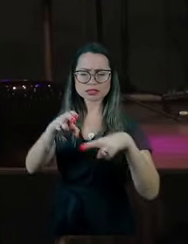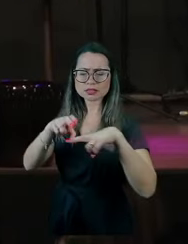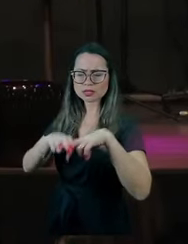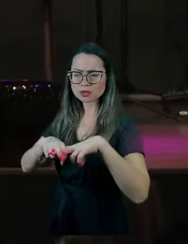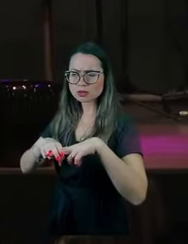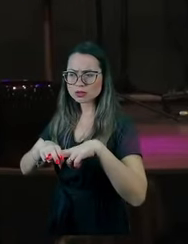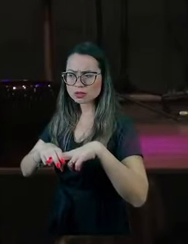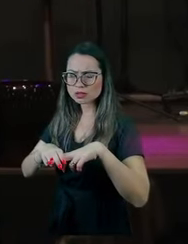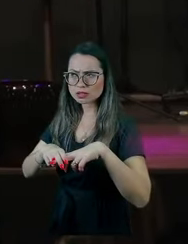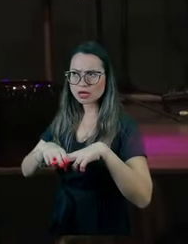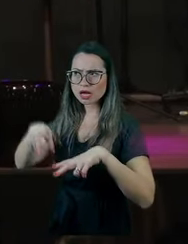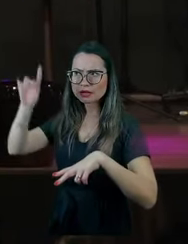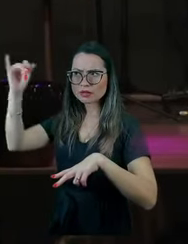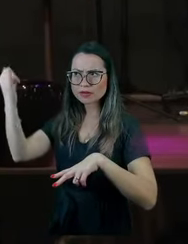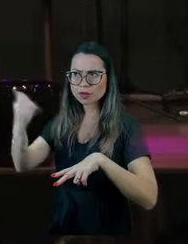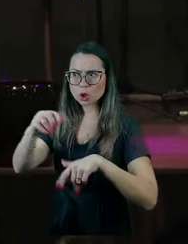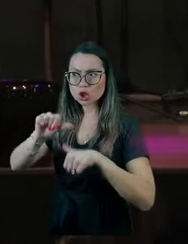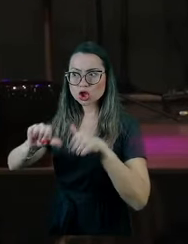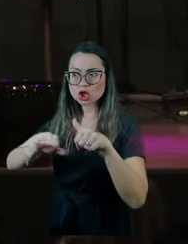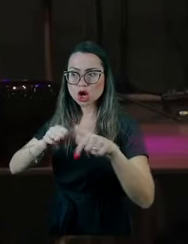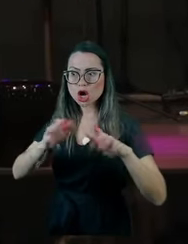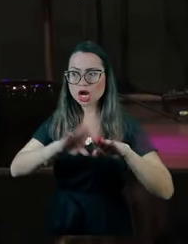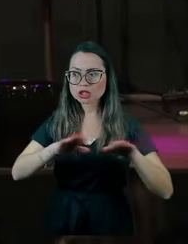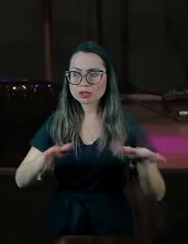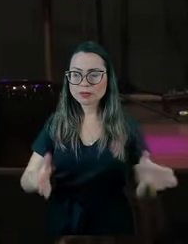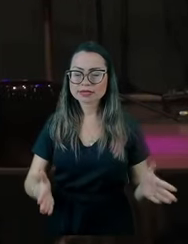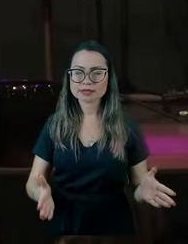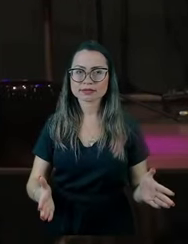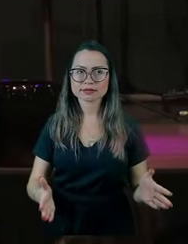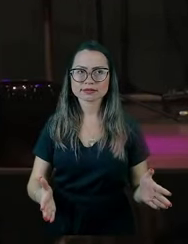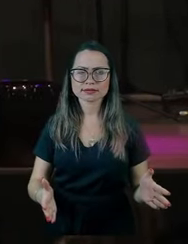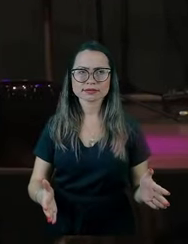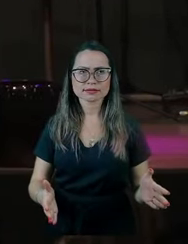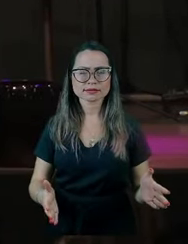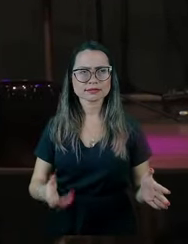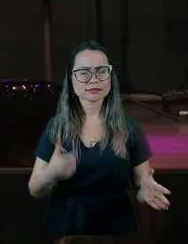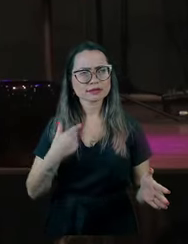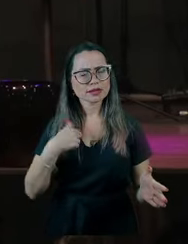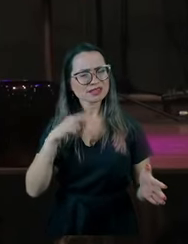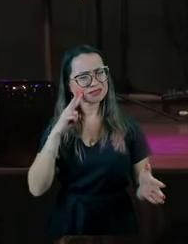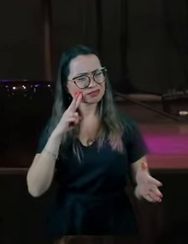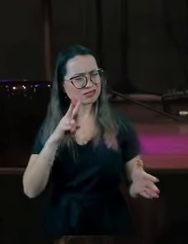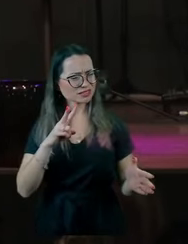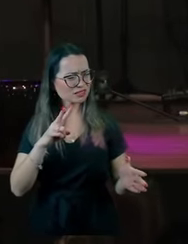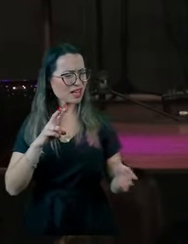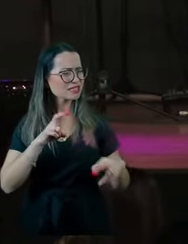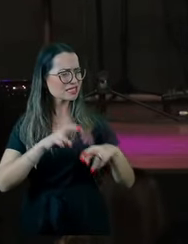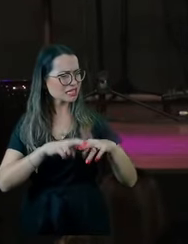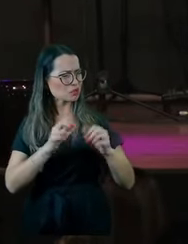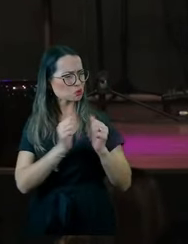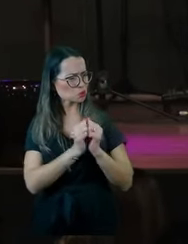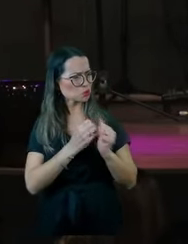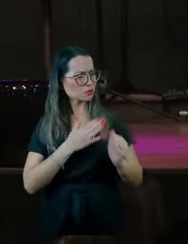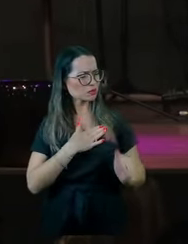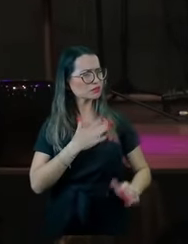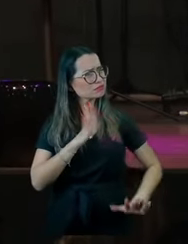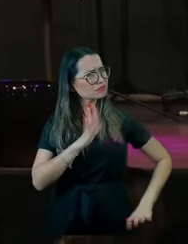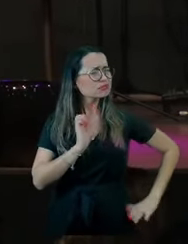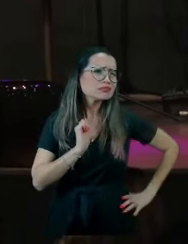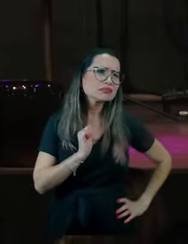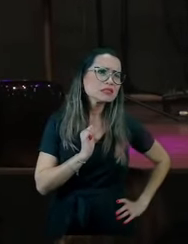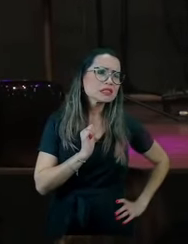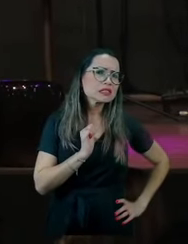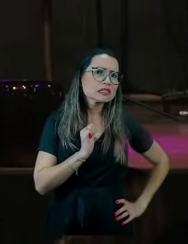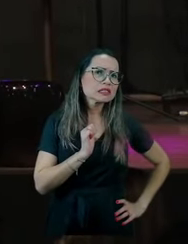mesa. E quando eu vi ela sentada na mesa com a gente, eu falei, hã? Que estranho, mas deixei. Quando chegou em casa, falou,